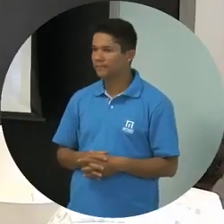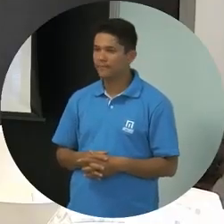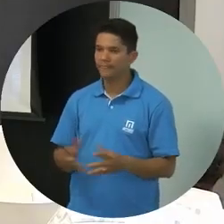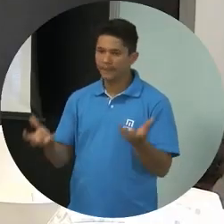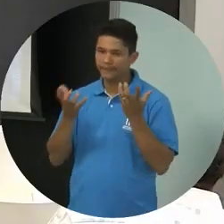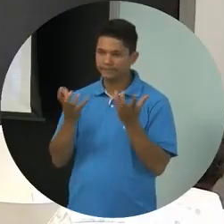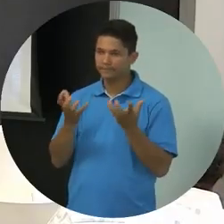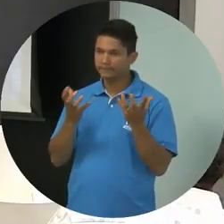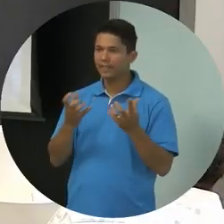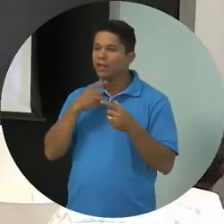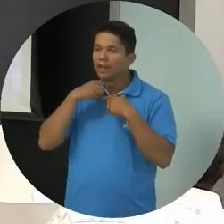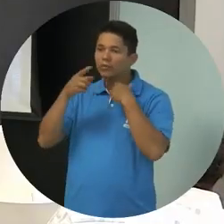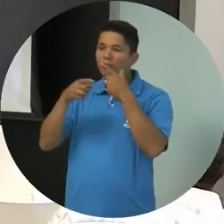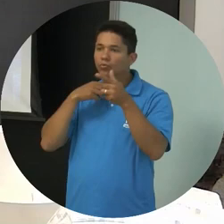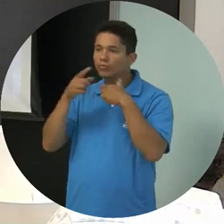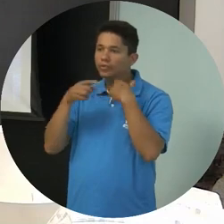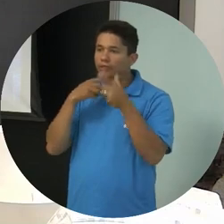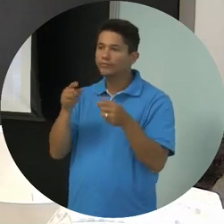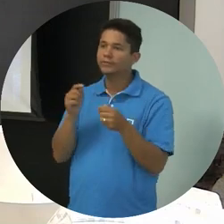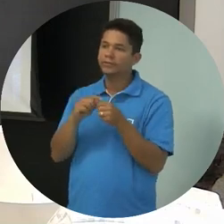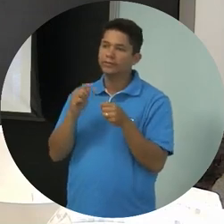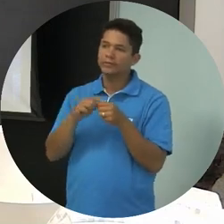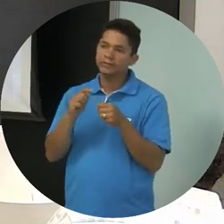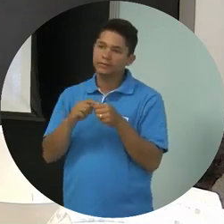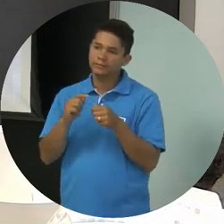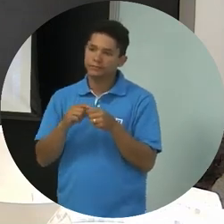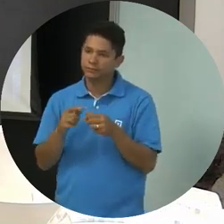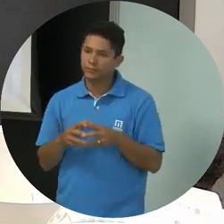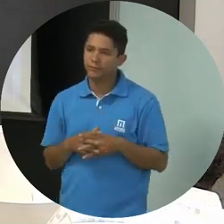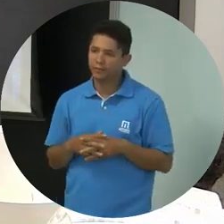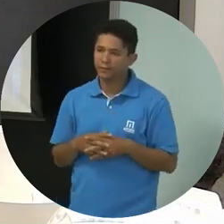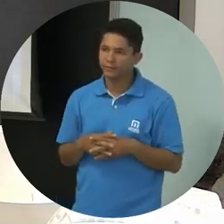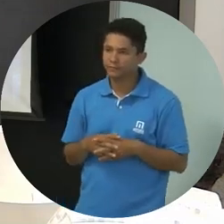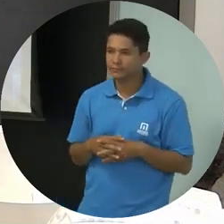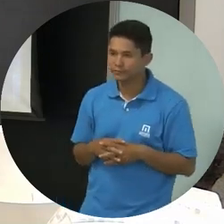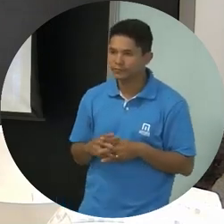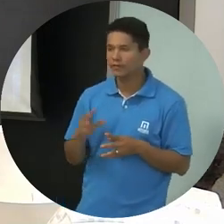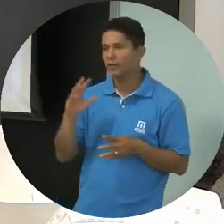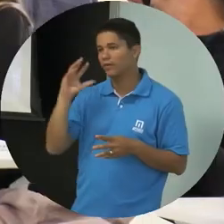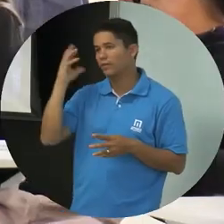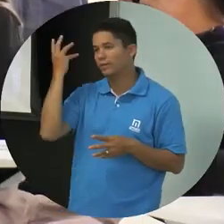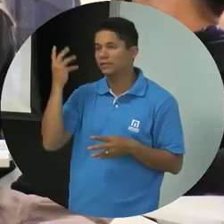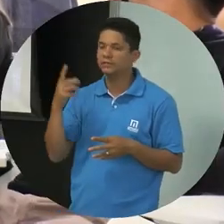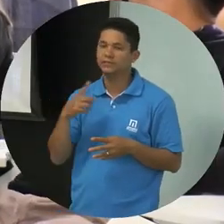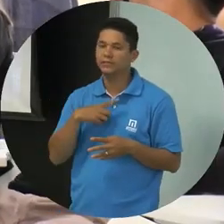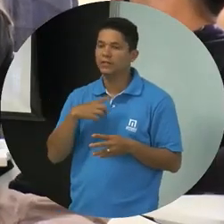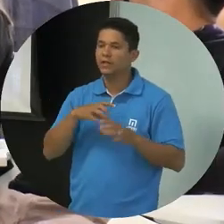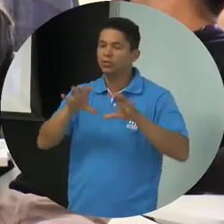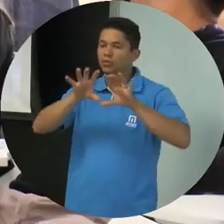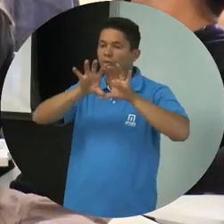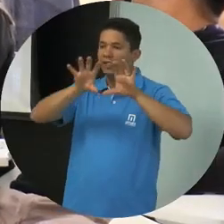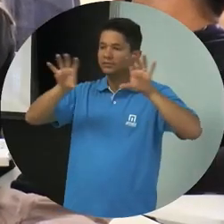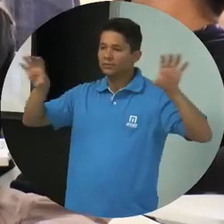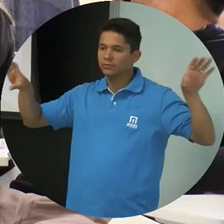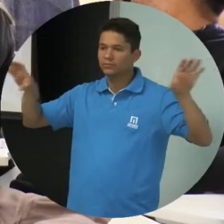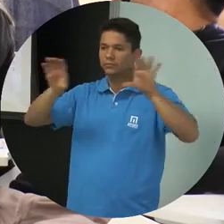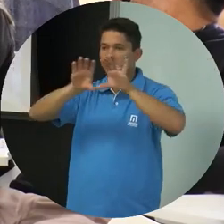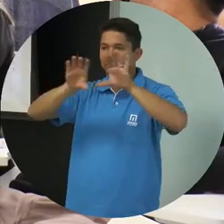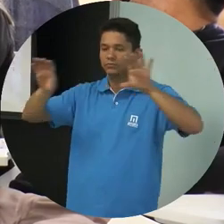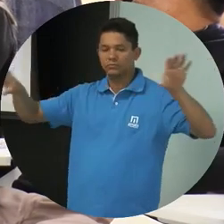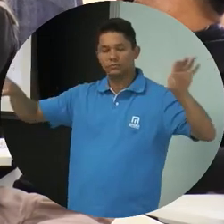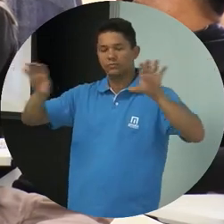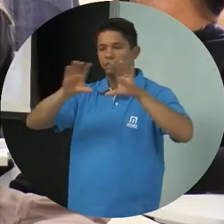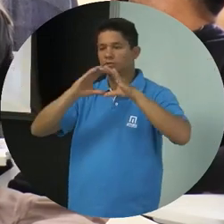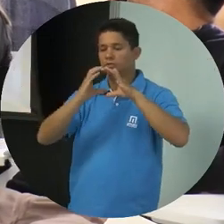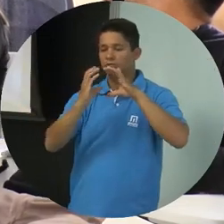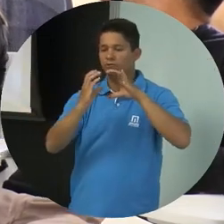tirar uma dúvida com relação a uma execução específica. No caso, vamos supor, eu vou reabilitar uma tubulação de concreto e tem uma